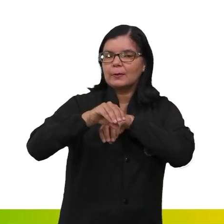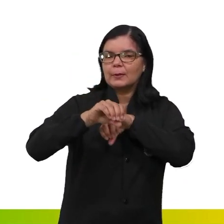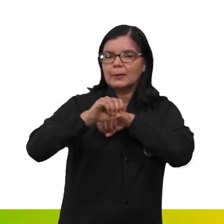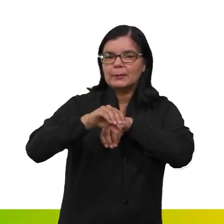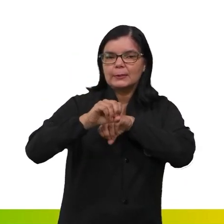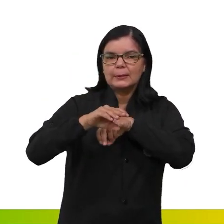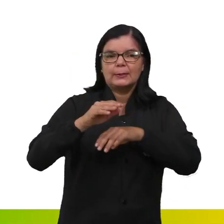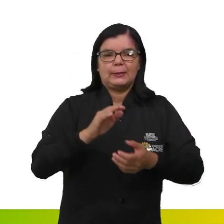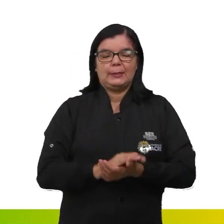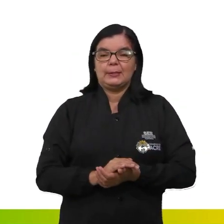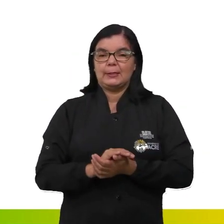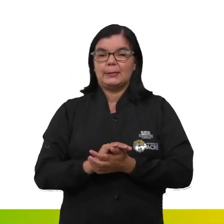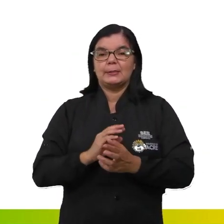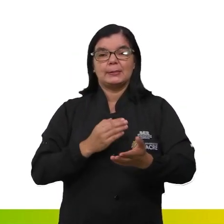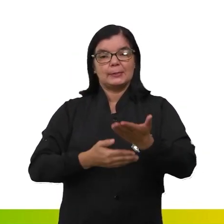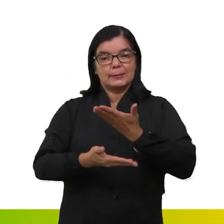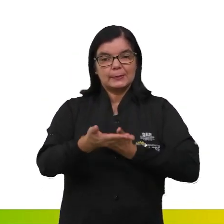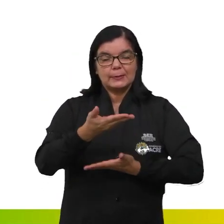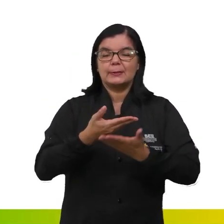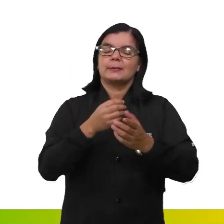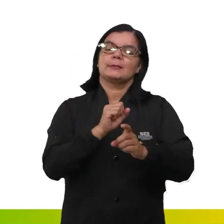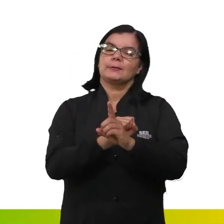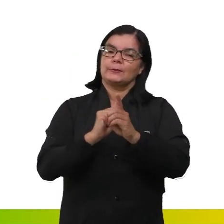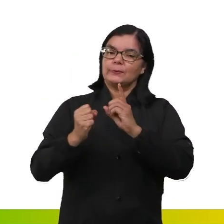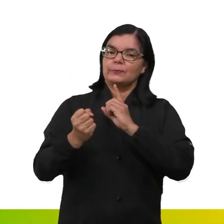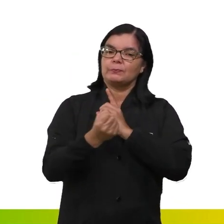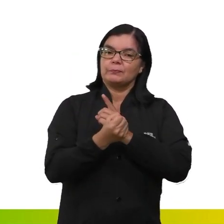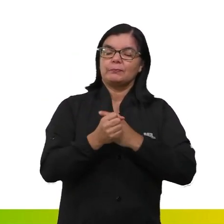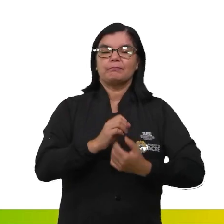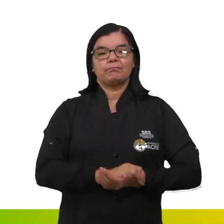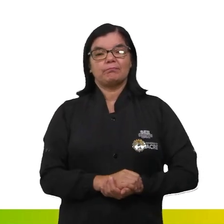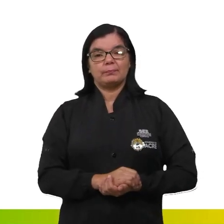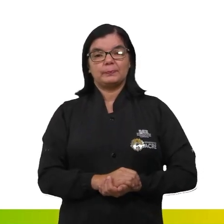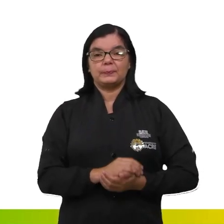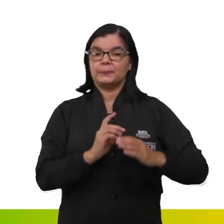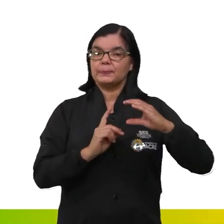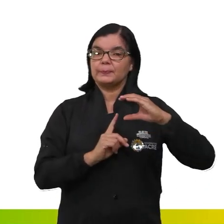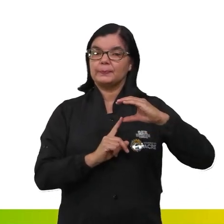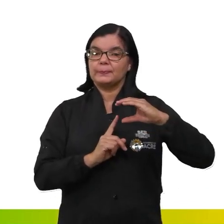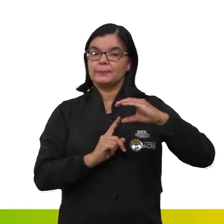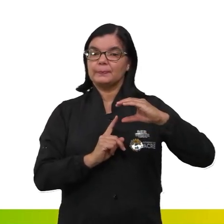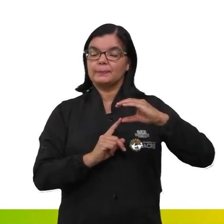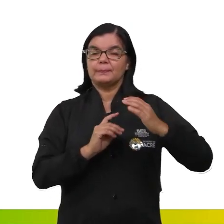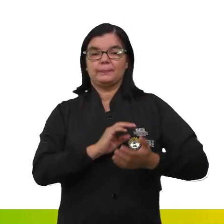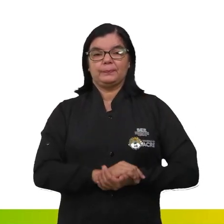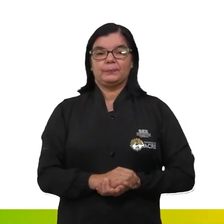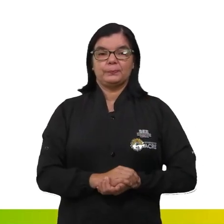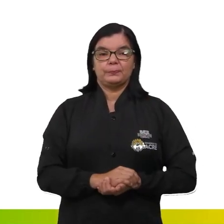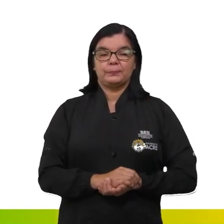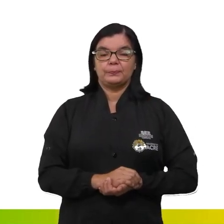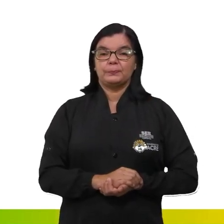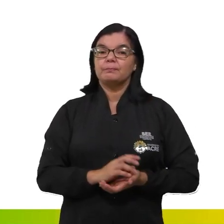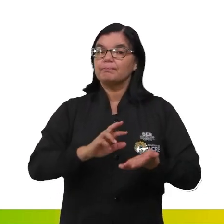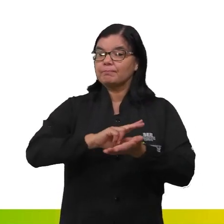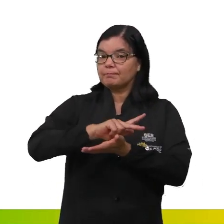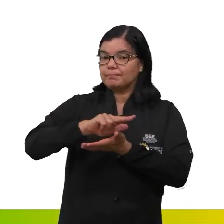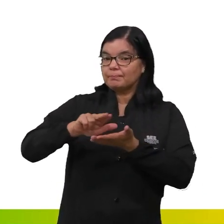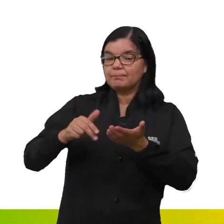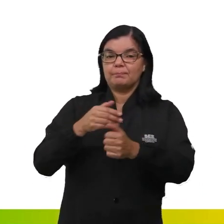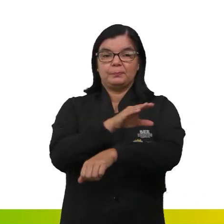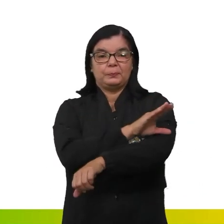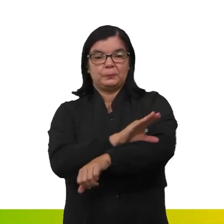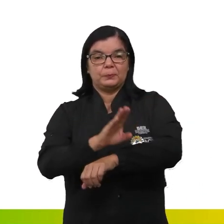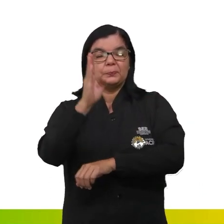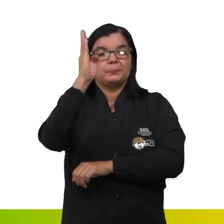na educação e nas relações sociais. Letra C. O multiculturalismo juvenil